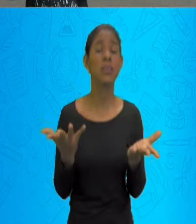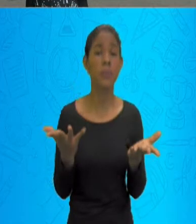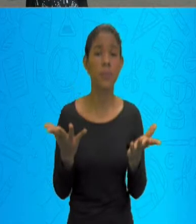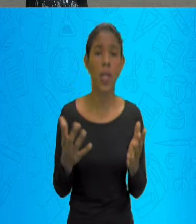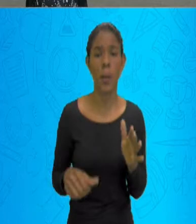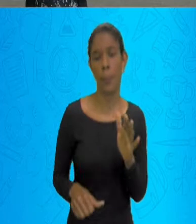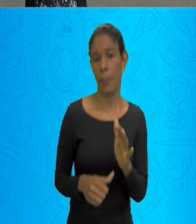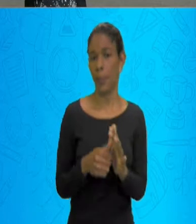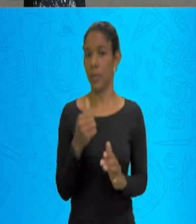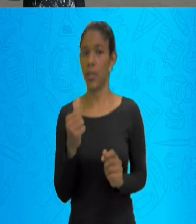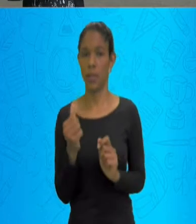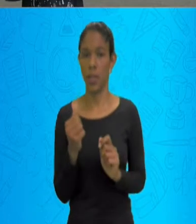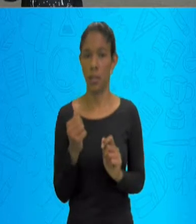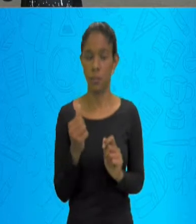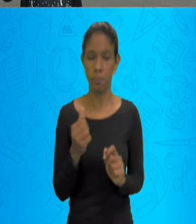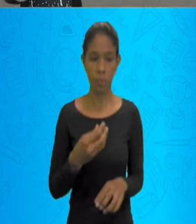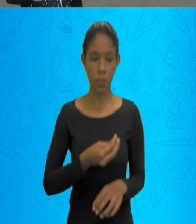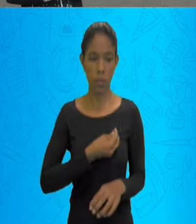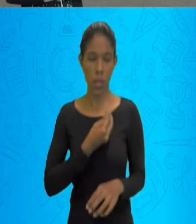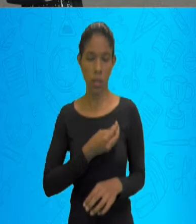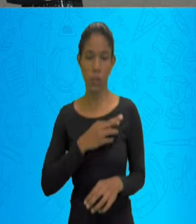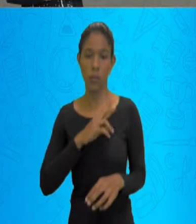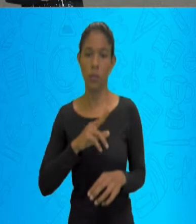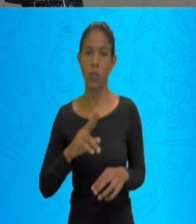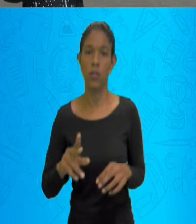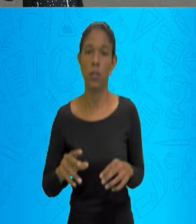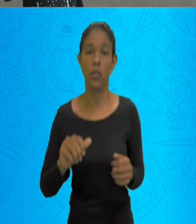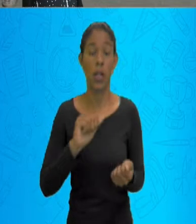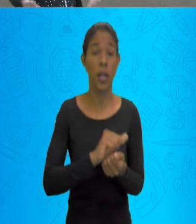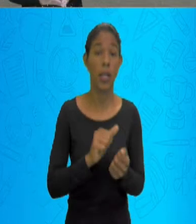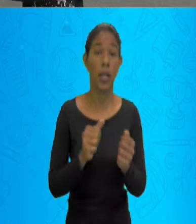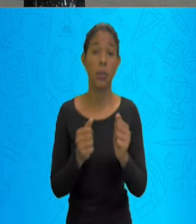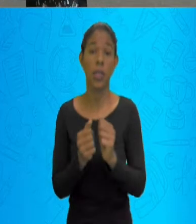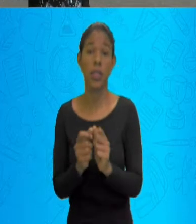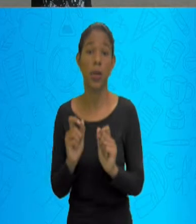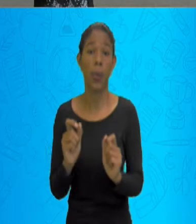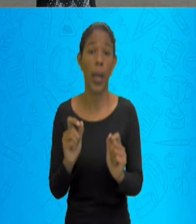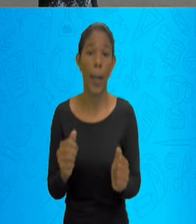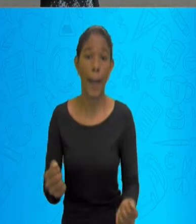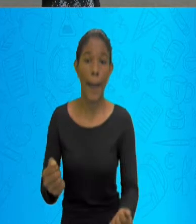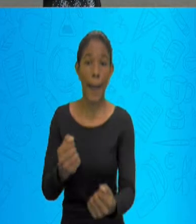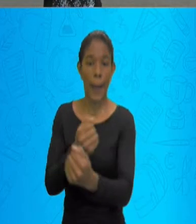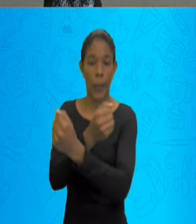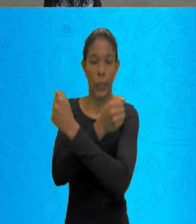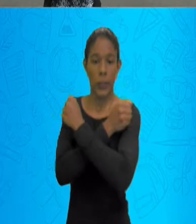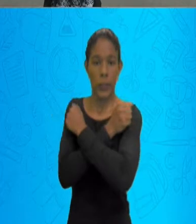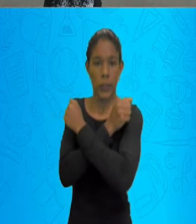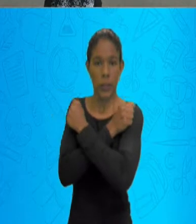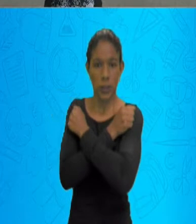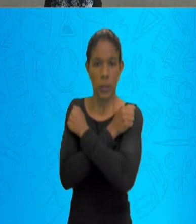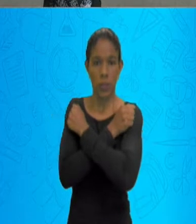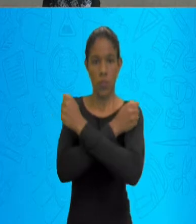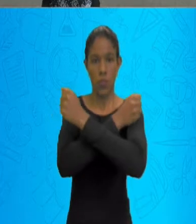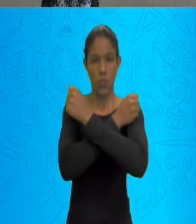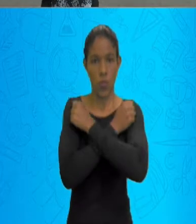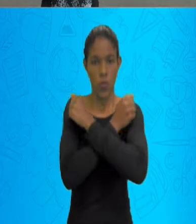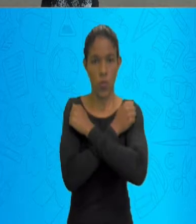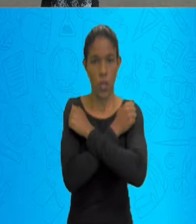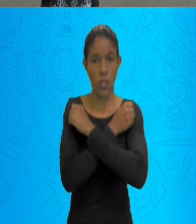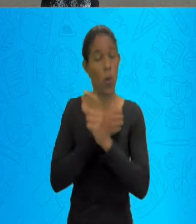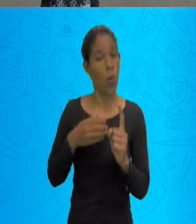os seres vivos se adaptaram é se defender nas defesas necessárias para o ser. Então, uma